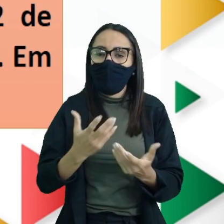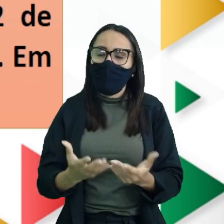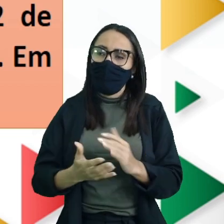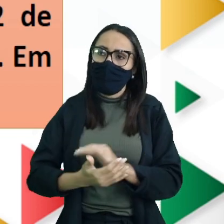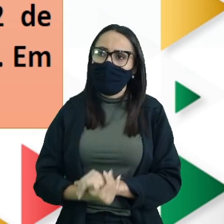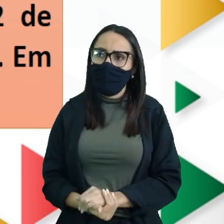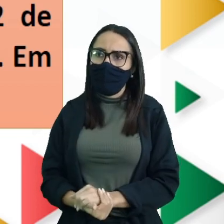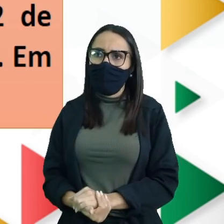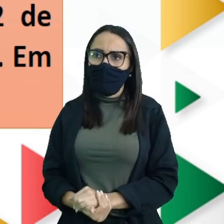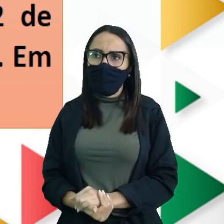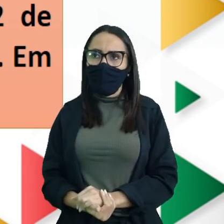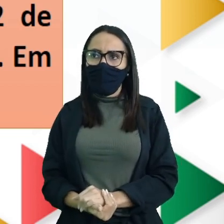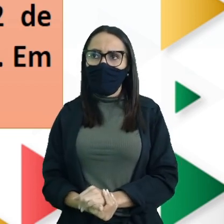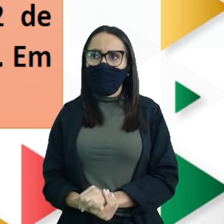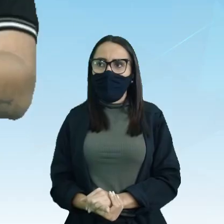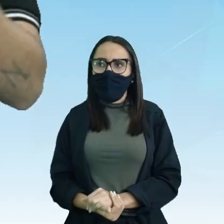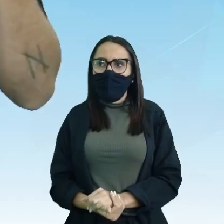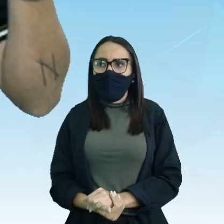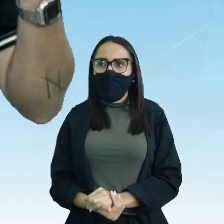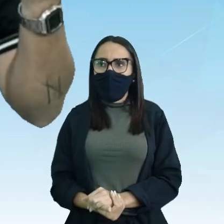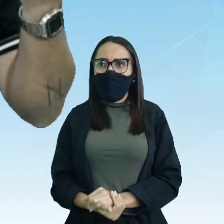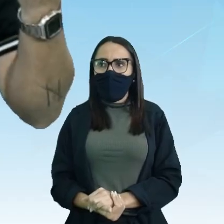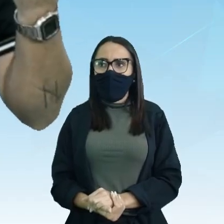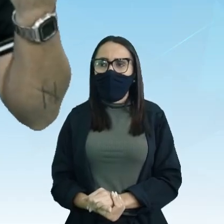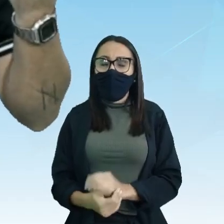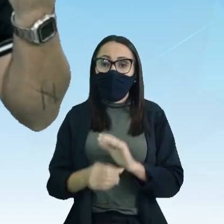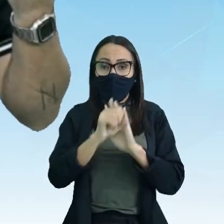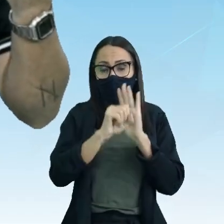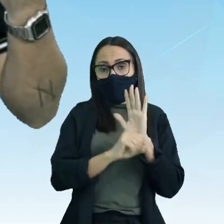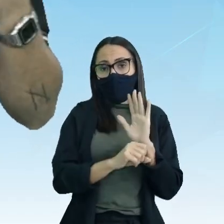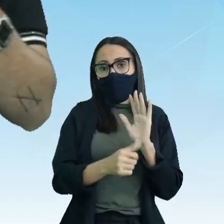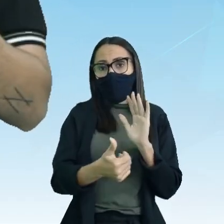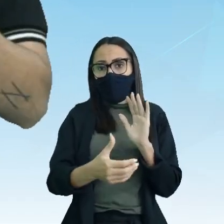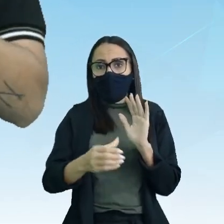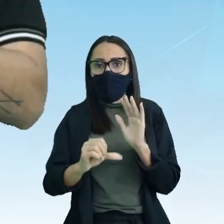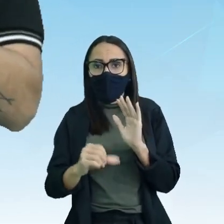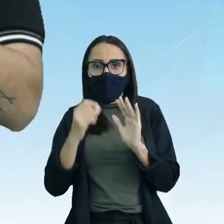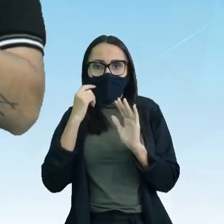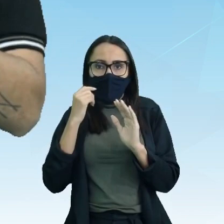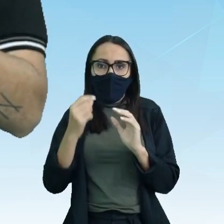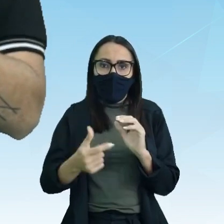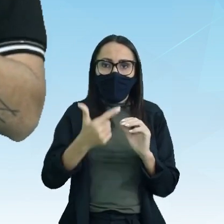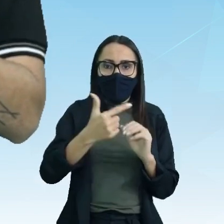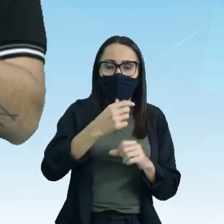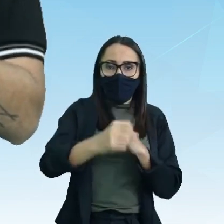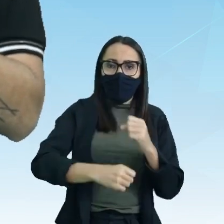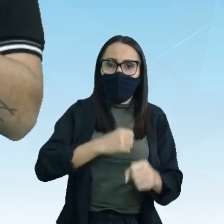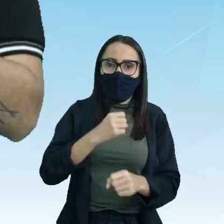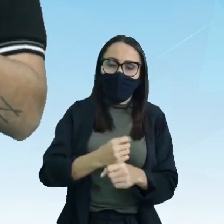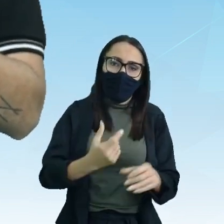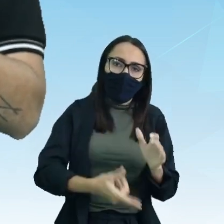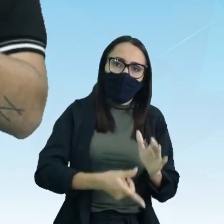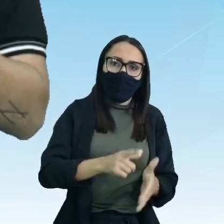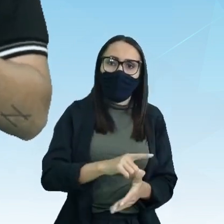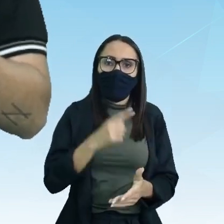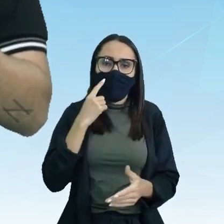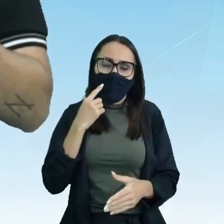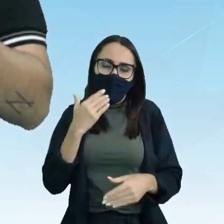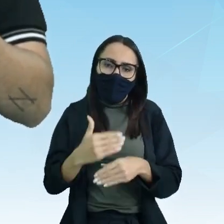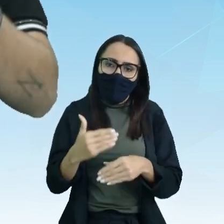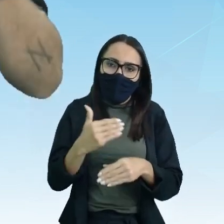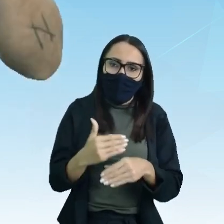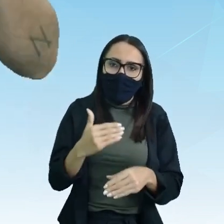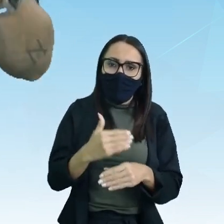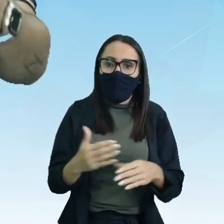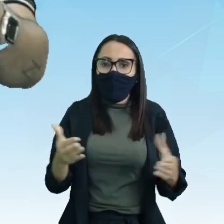interessante. O mercado no século XIX levou 2 anos com atraso para ser construído com a engenharia da época,